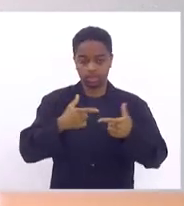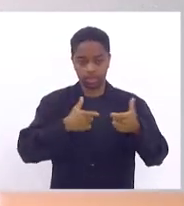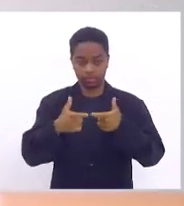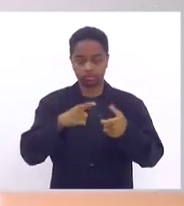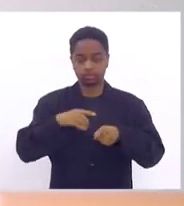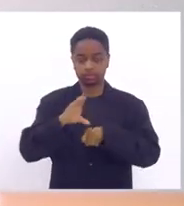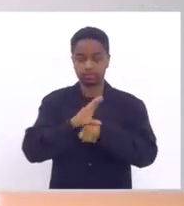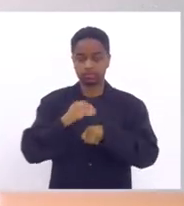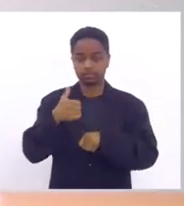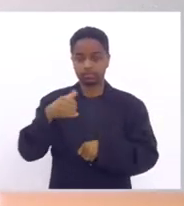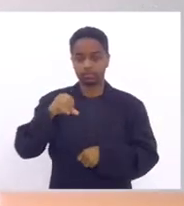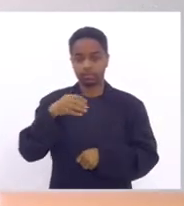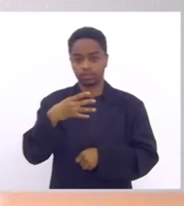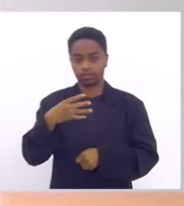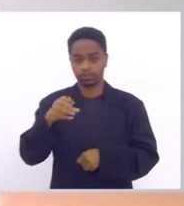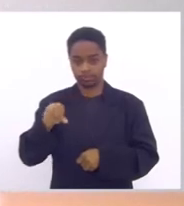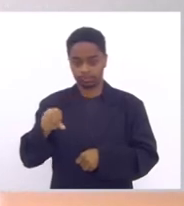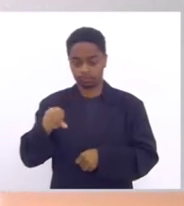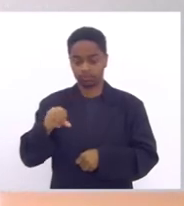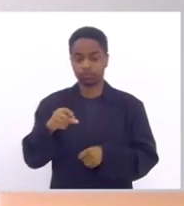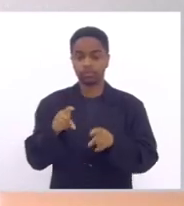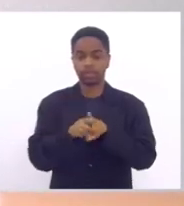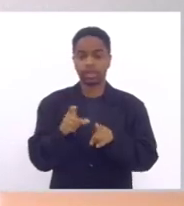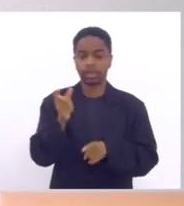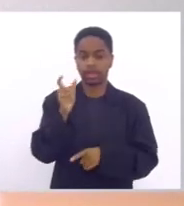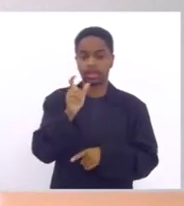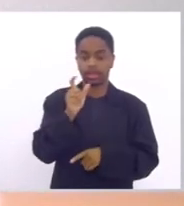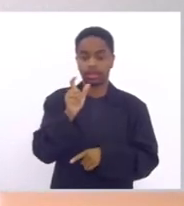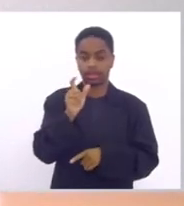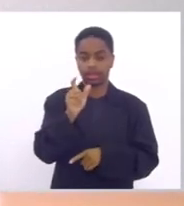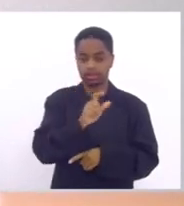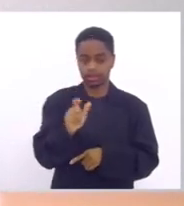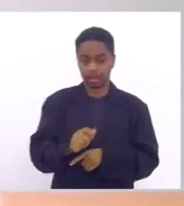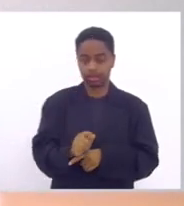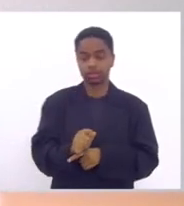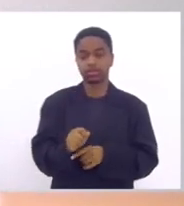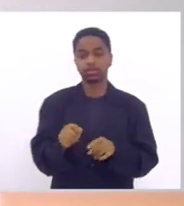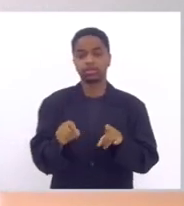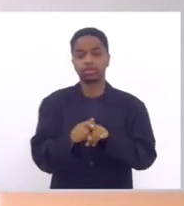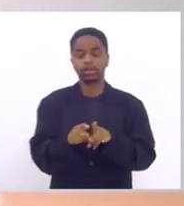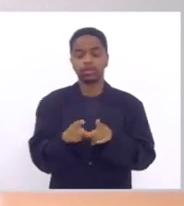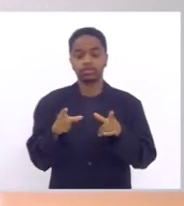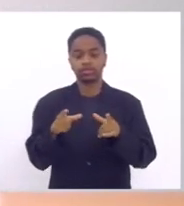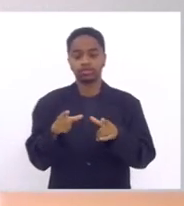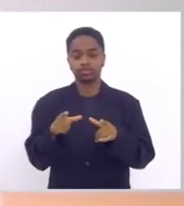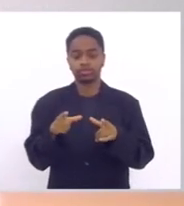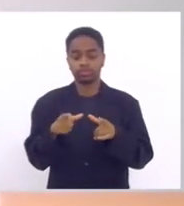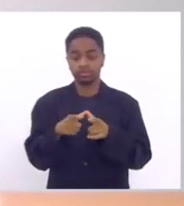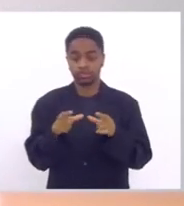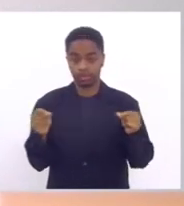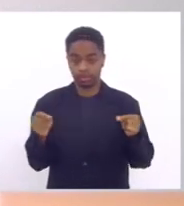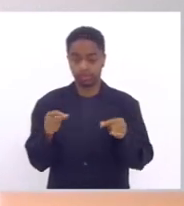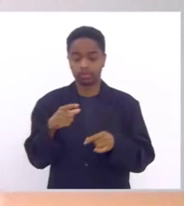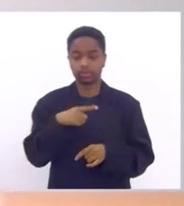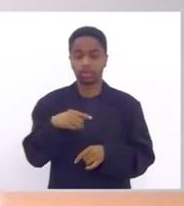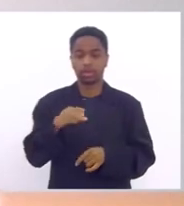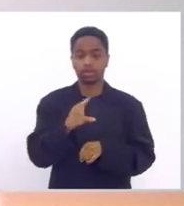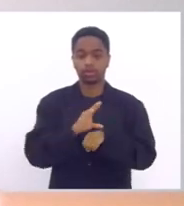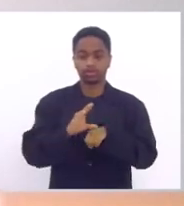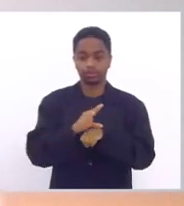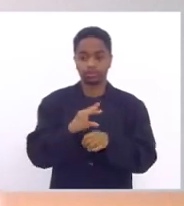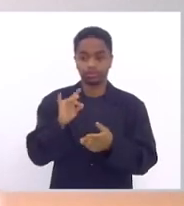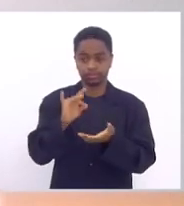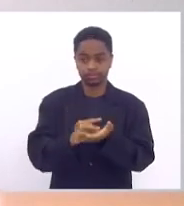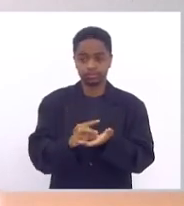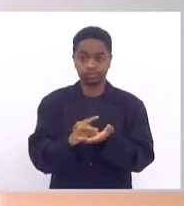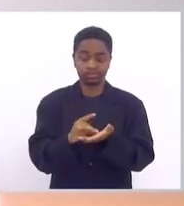49 Itália com a constitução de 46 e fora da Europa o Japão com a constituição verdadeiramente do